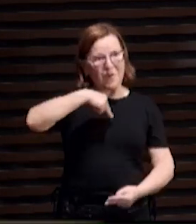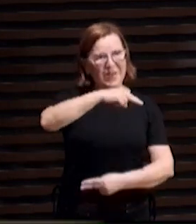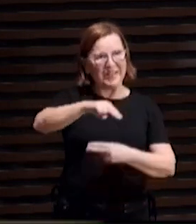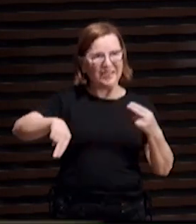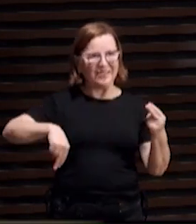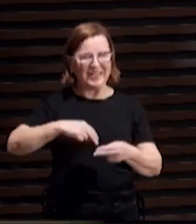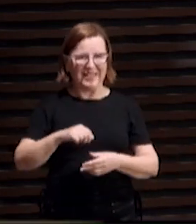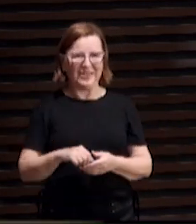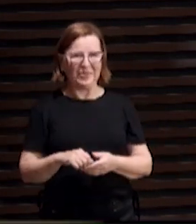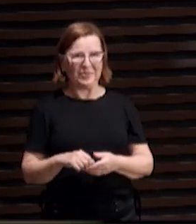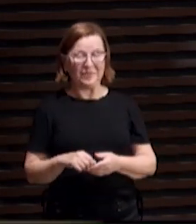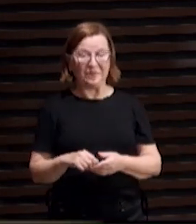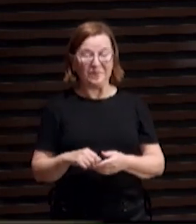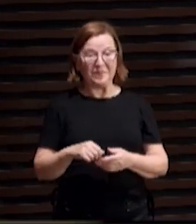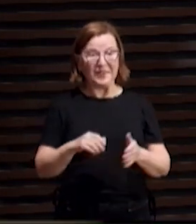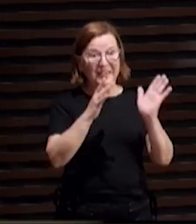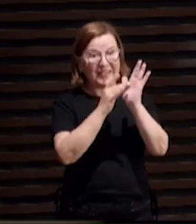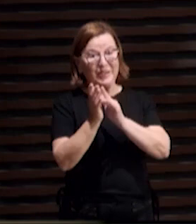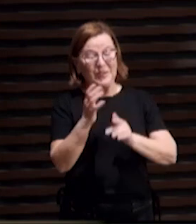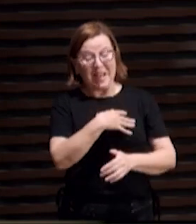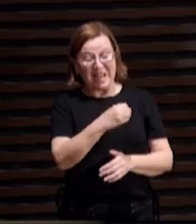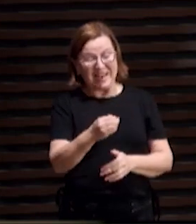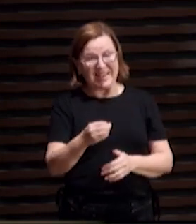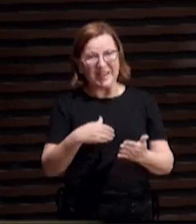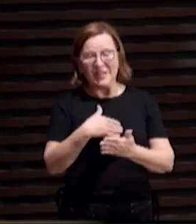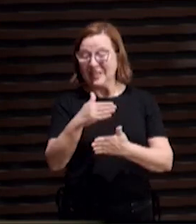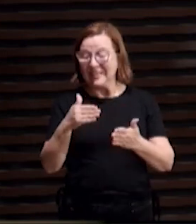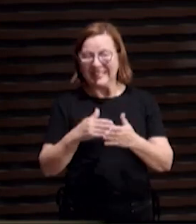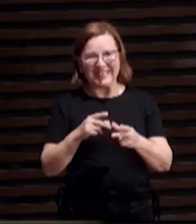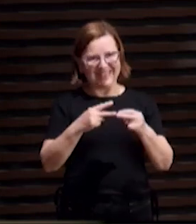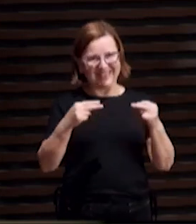E ele é o herdeiro de todas as coisas.